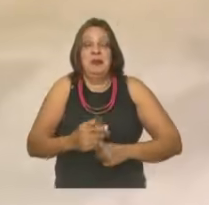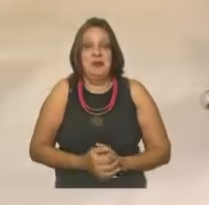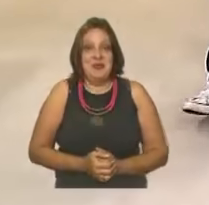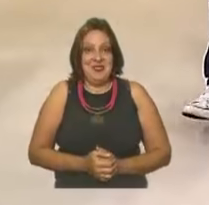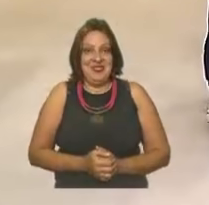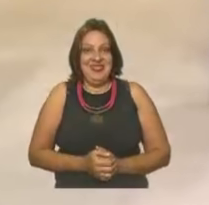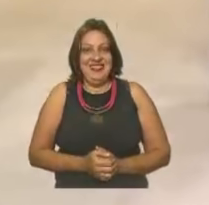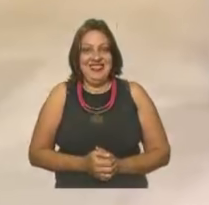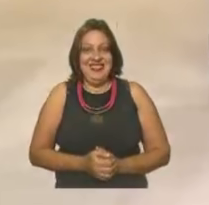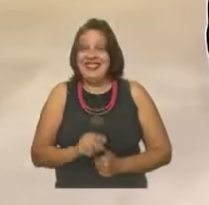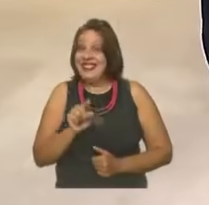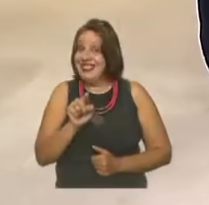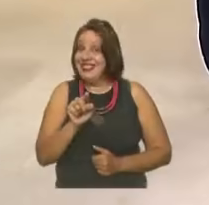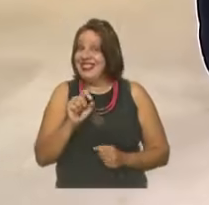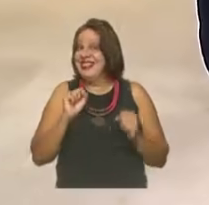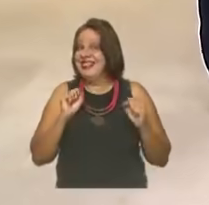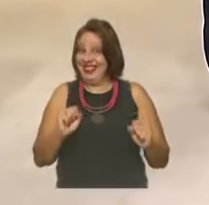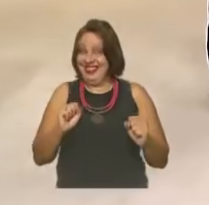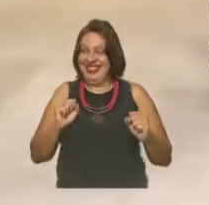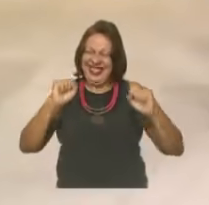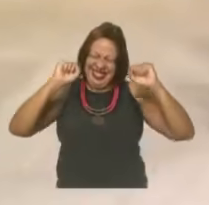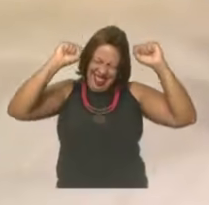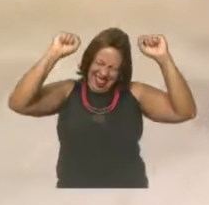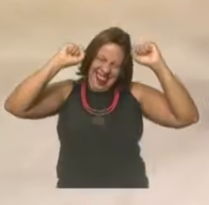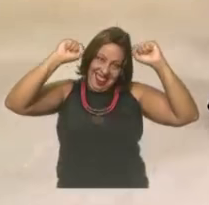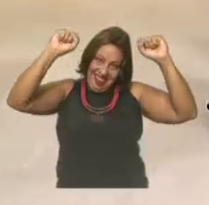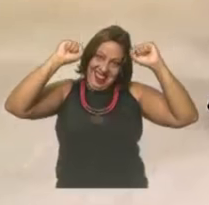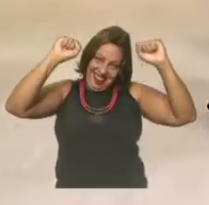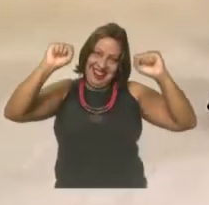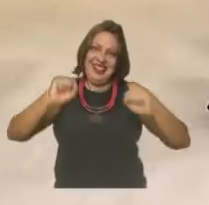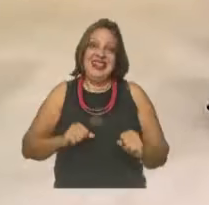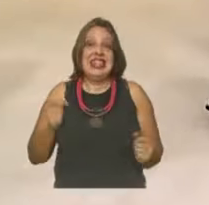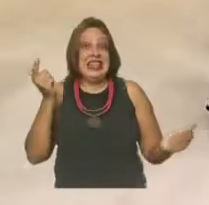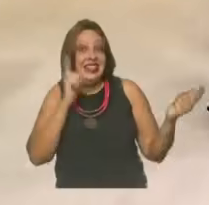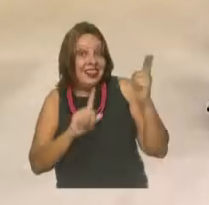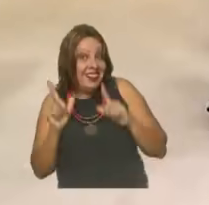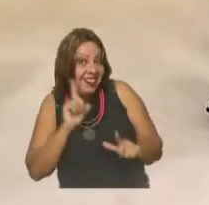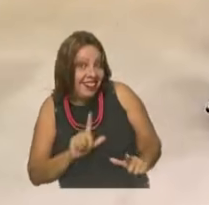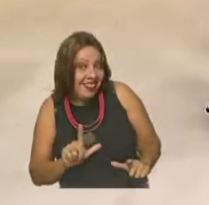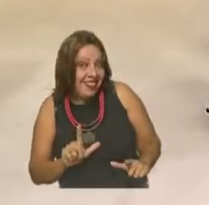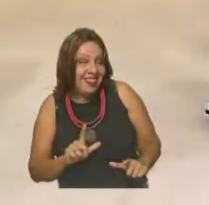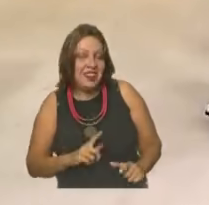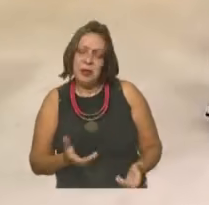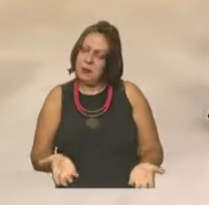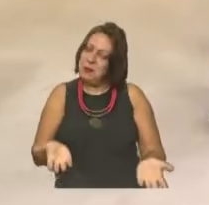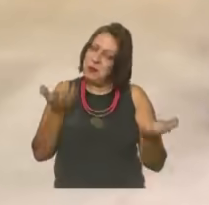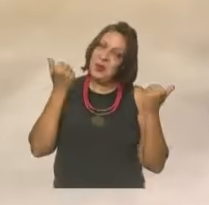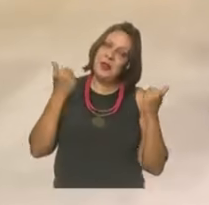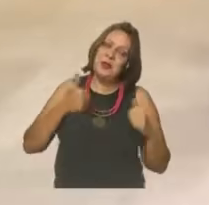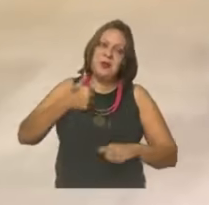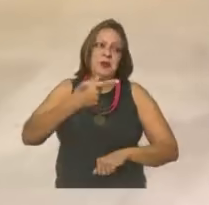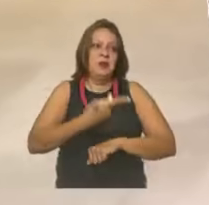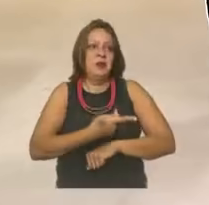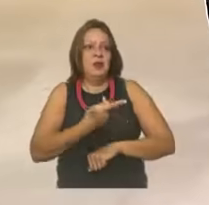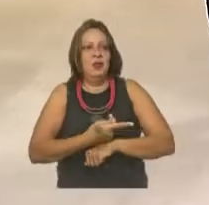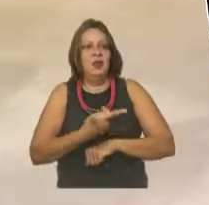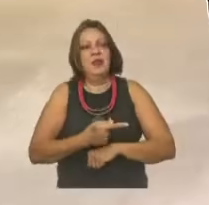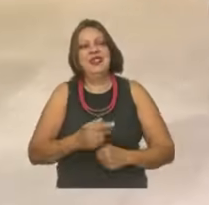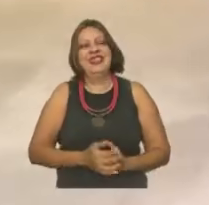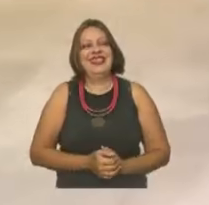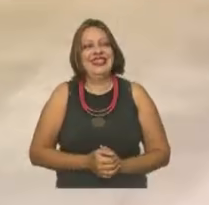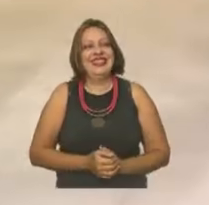caprichado. E ó, você vai poder comemorar após aí, claro, se for contemplado. Então simbora, porque o primeiro prêmio de hoje